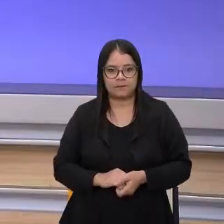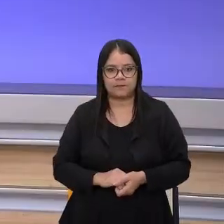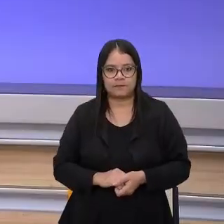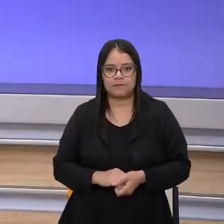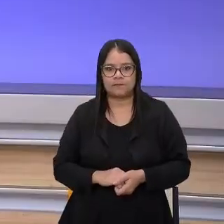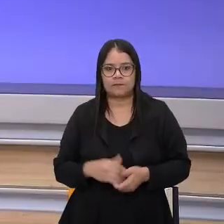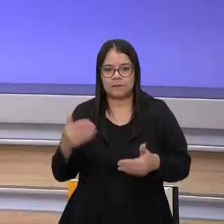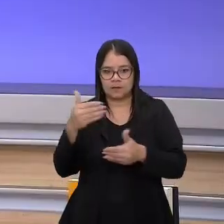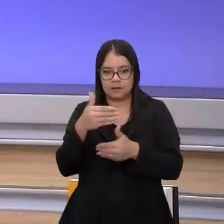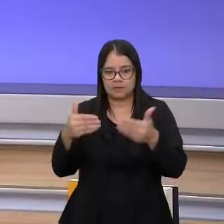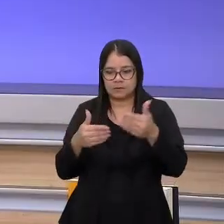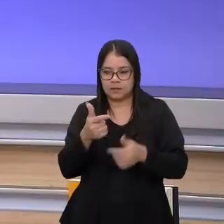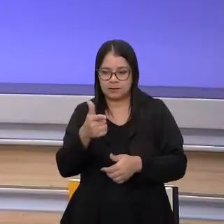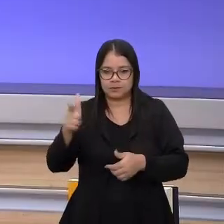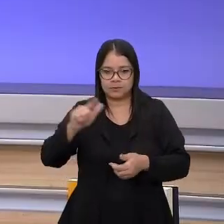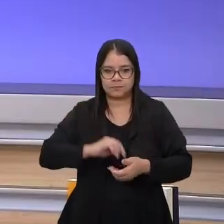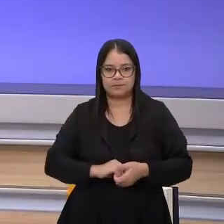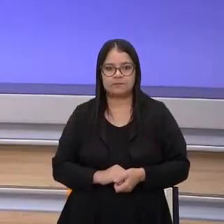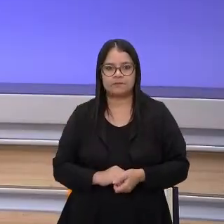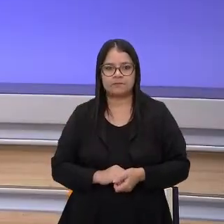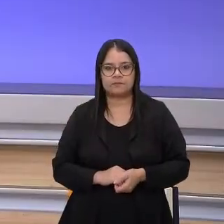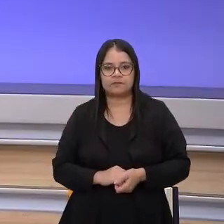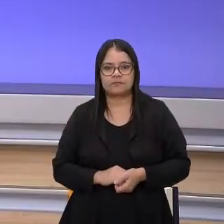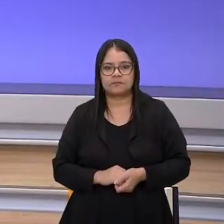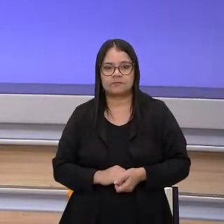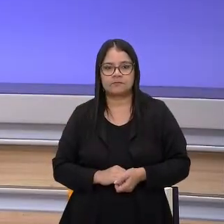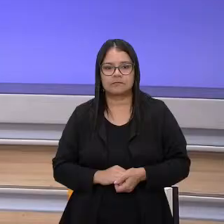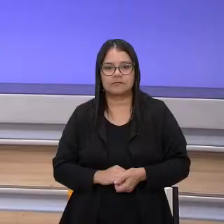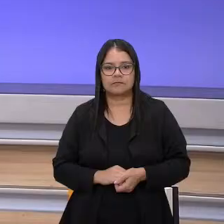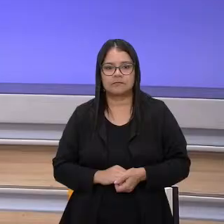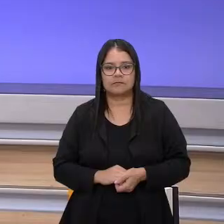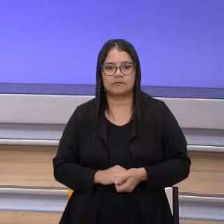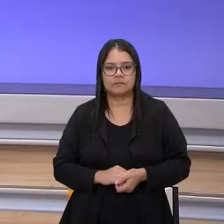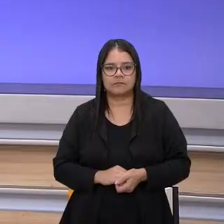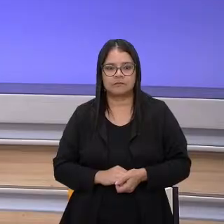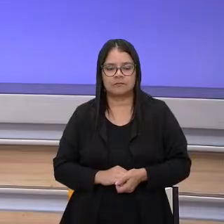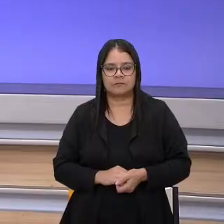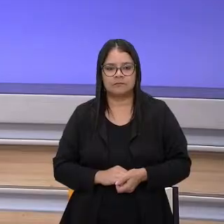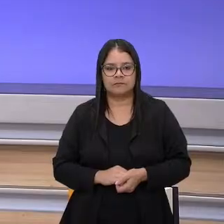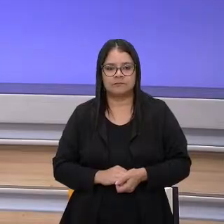Pode passar. Não, volta um pouquinho, por gentileza.